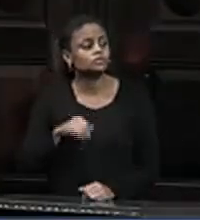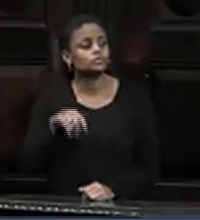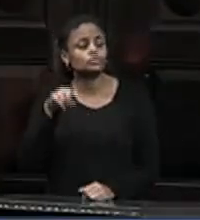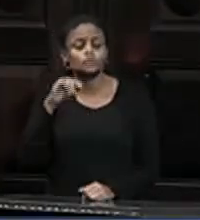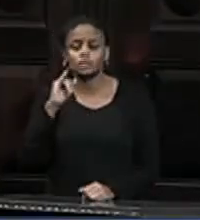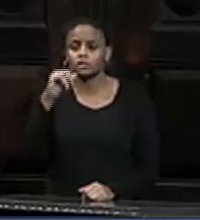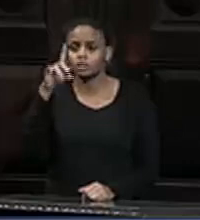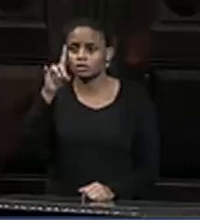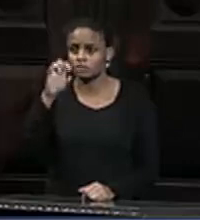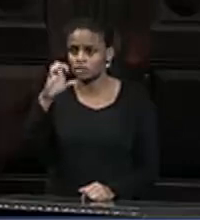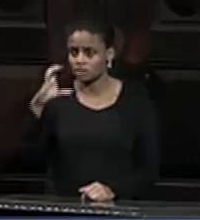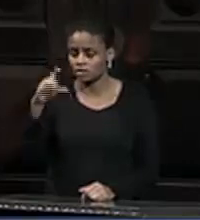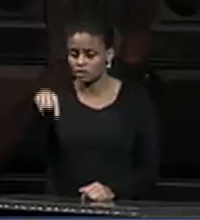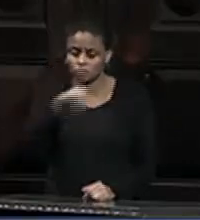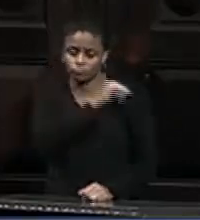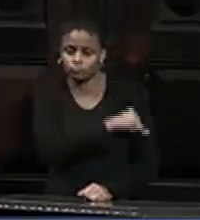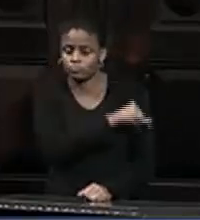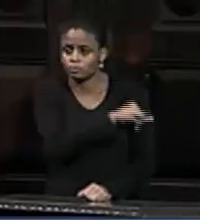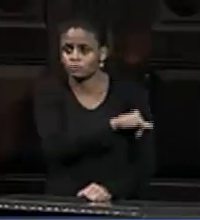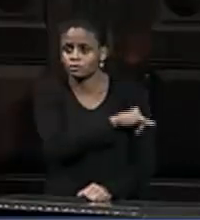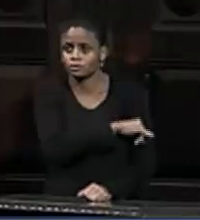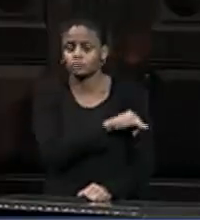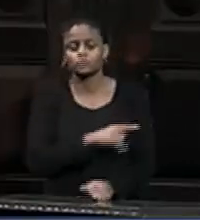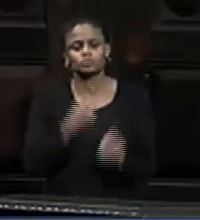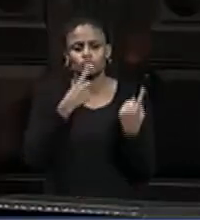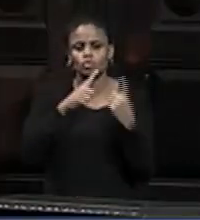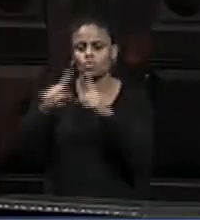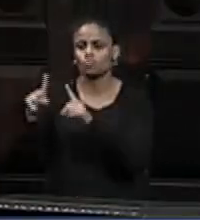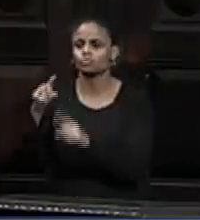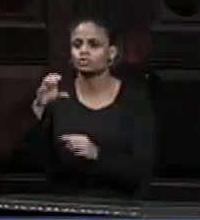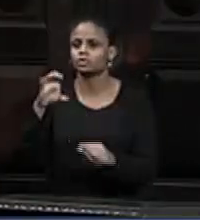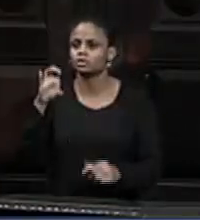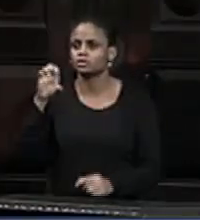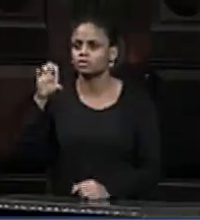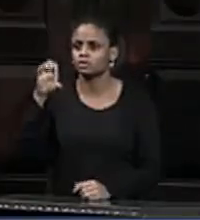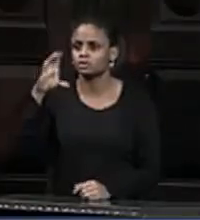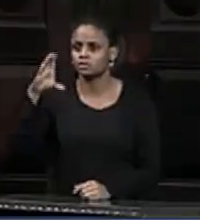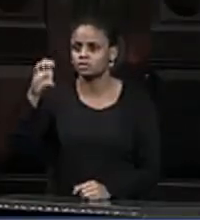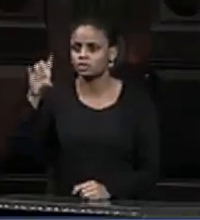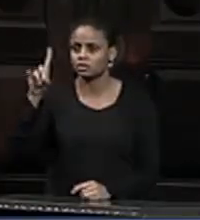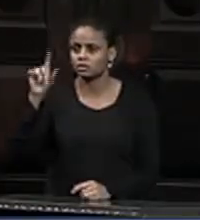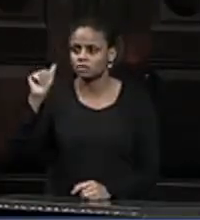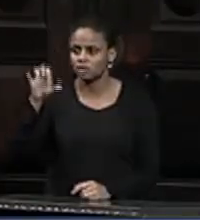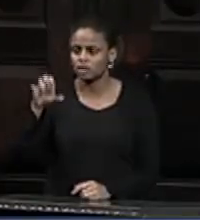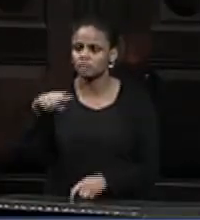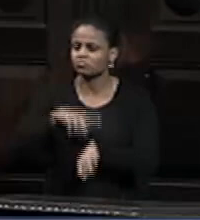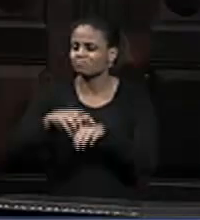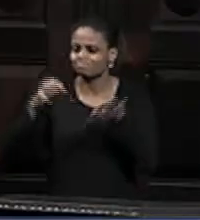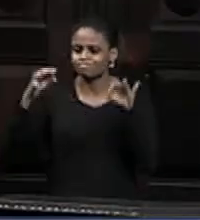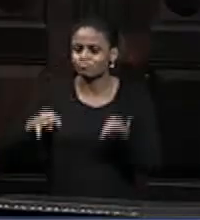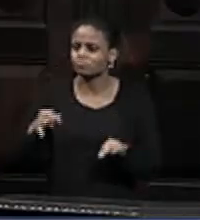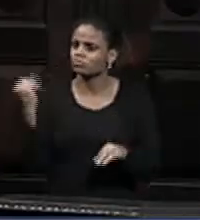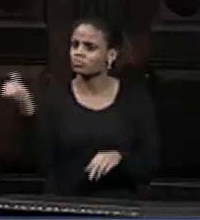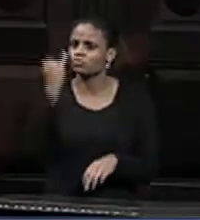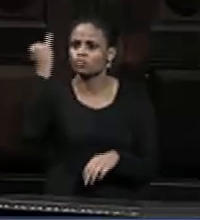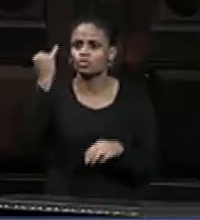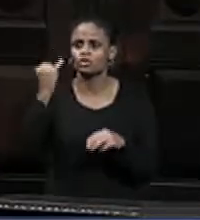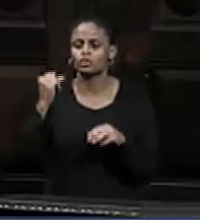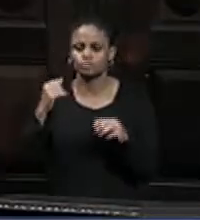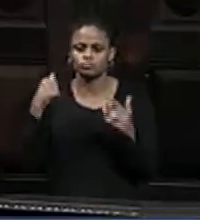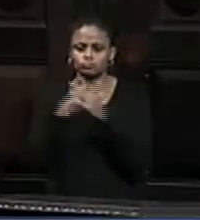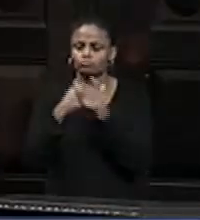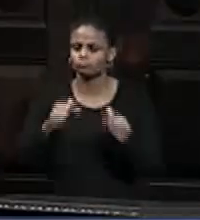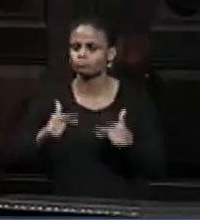Janeiro, atentando contra a SEDAI, num momento importante de luta contra a privatização da